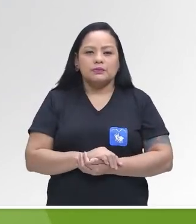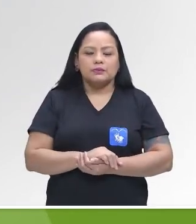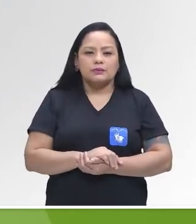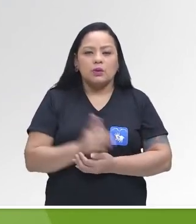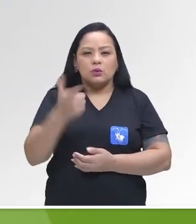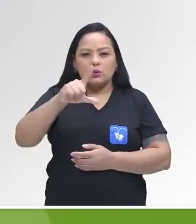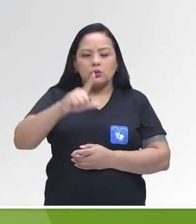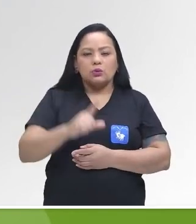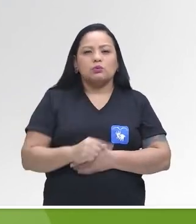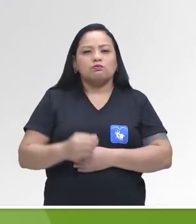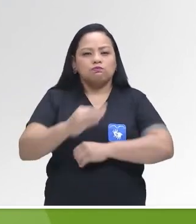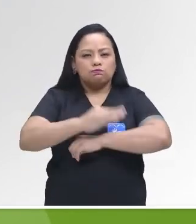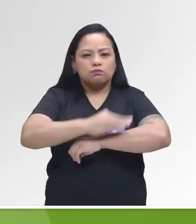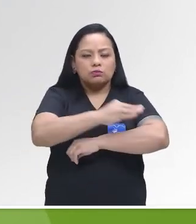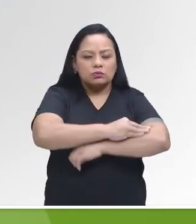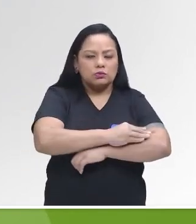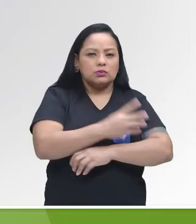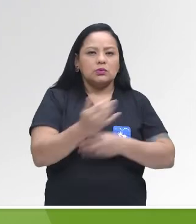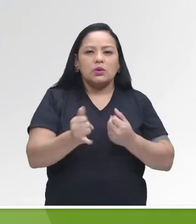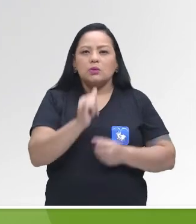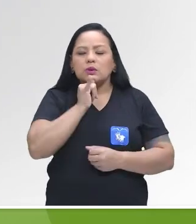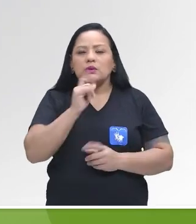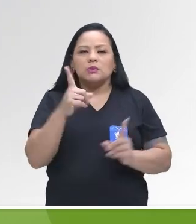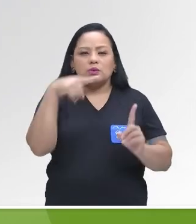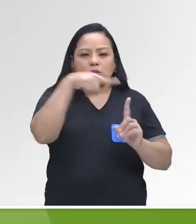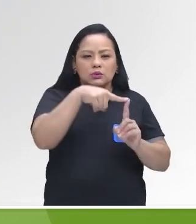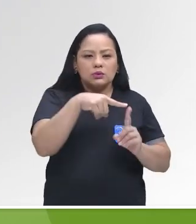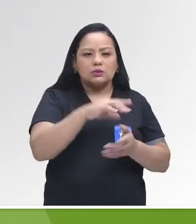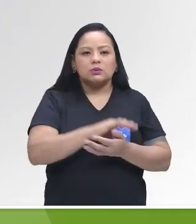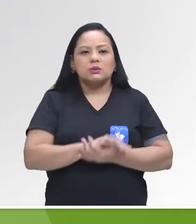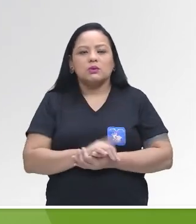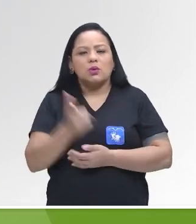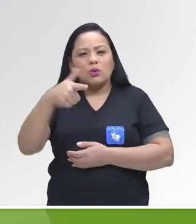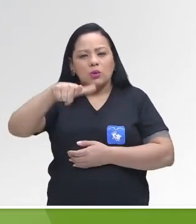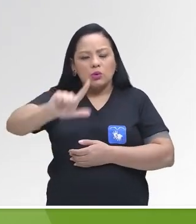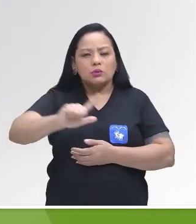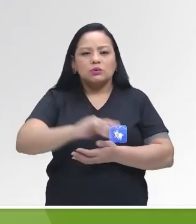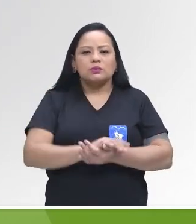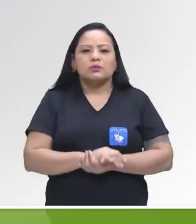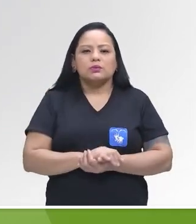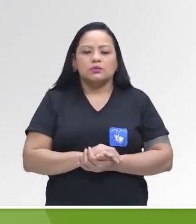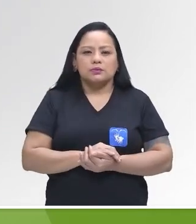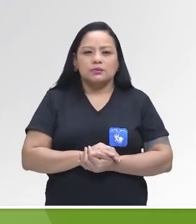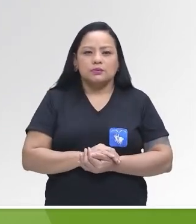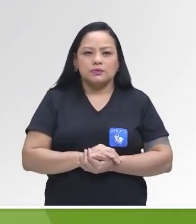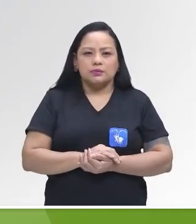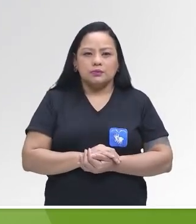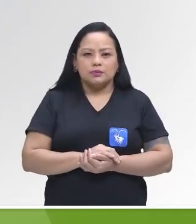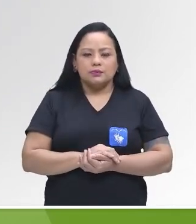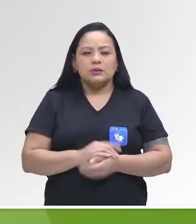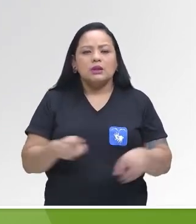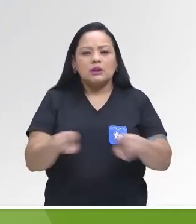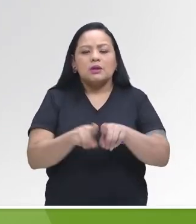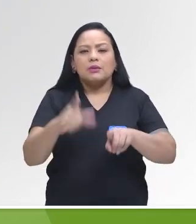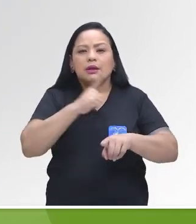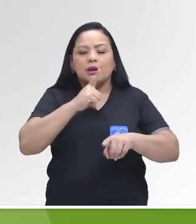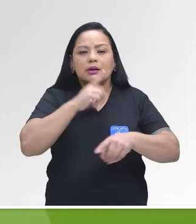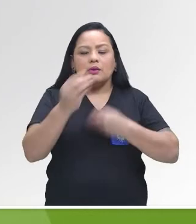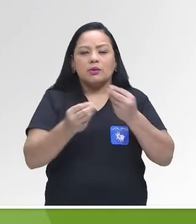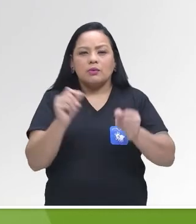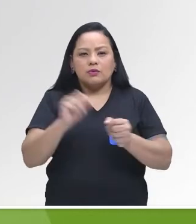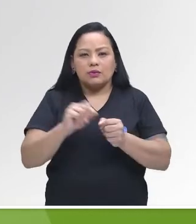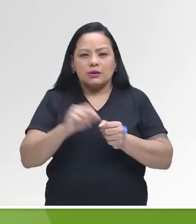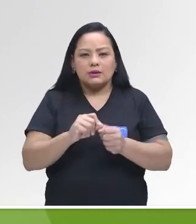outros anfíbios, que são ali os urodelos, né, e temos os ápodes também, eles também realizam